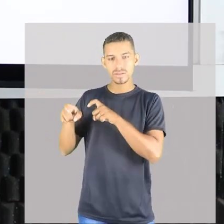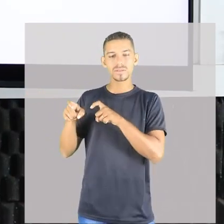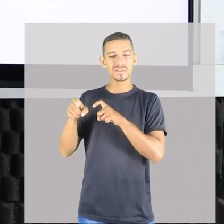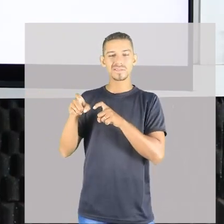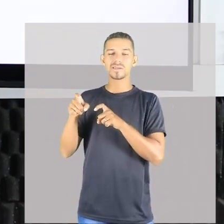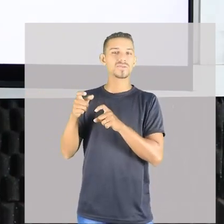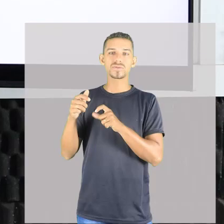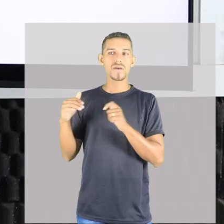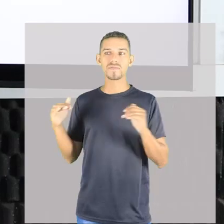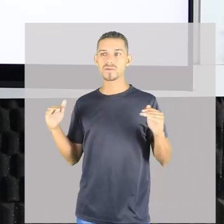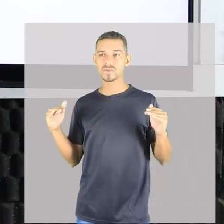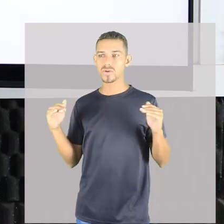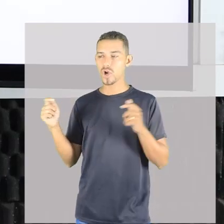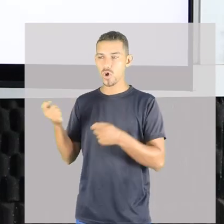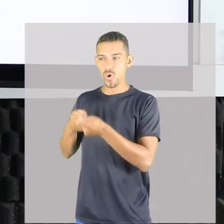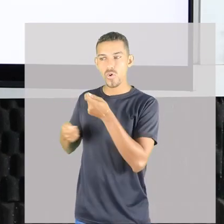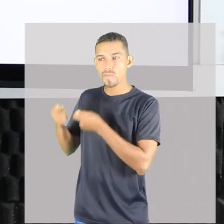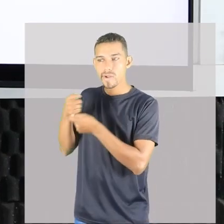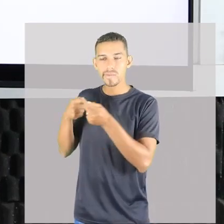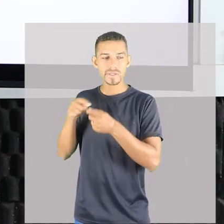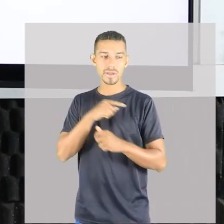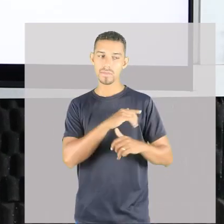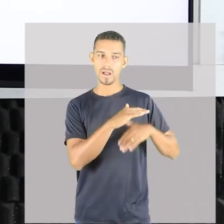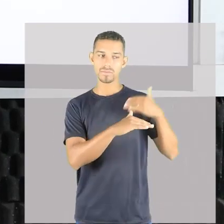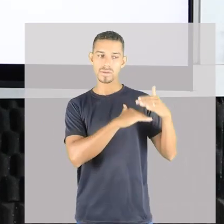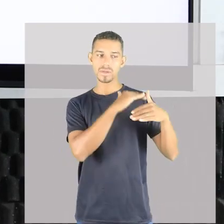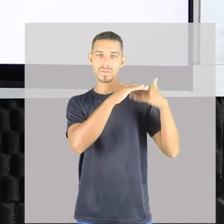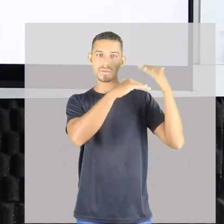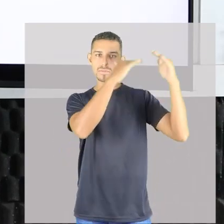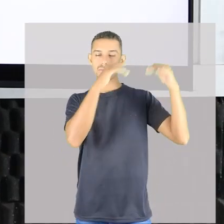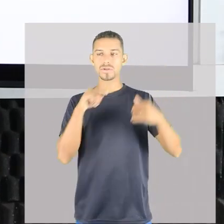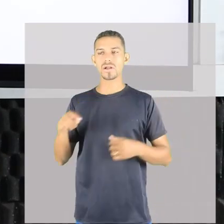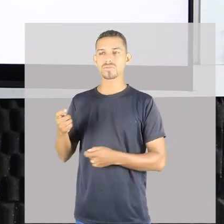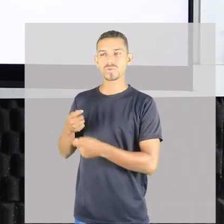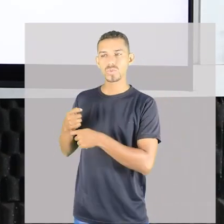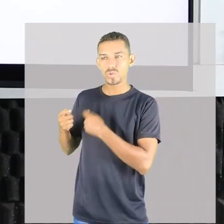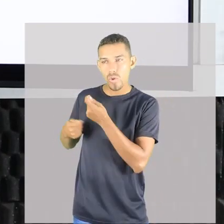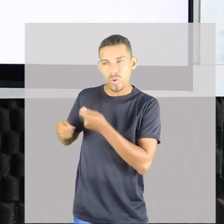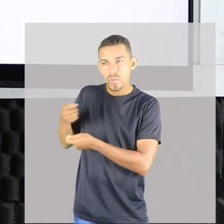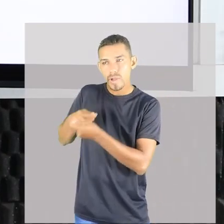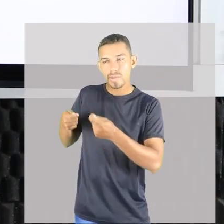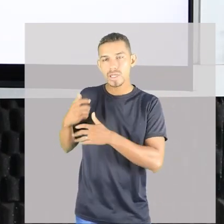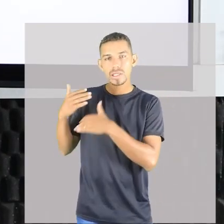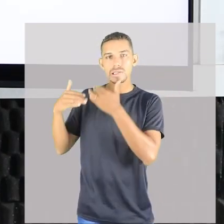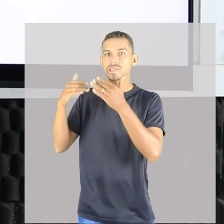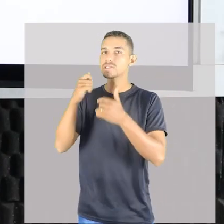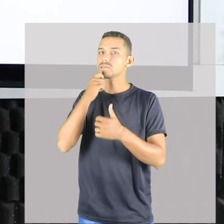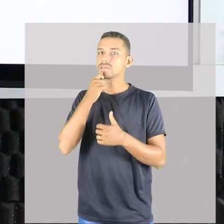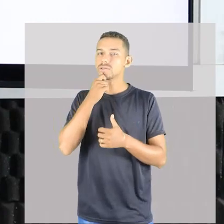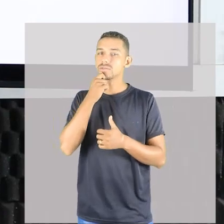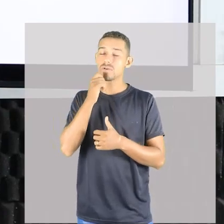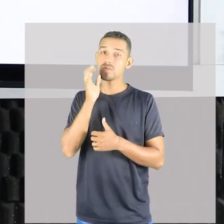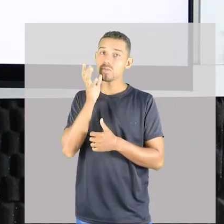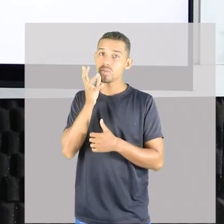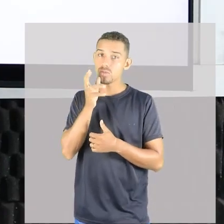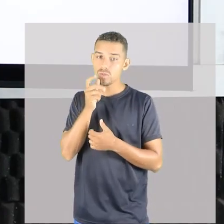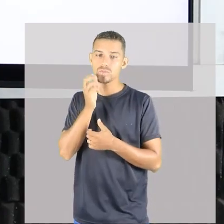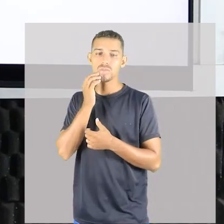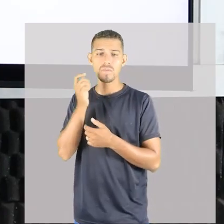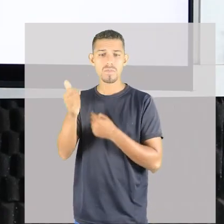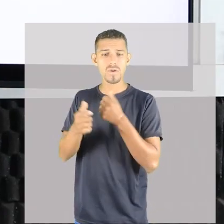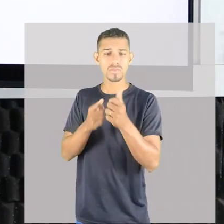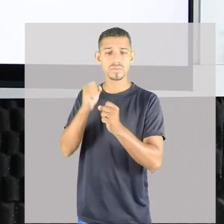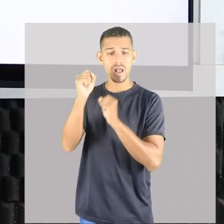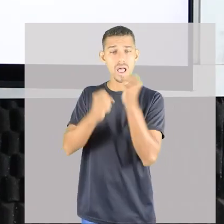economicamente falando, ao que os outros estados que estavam ali também faziam. Então, era um território